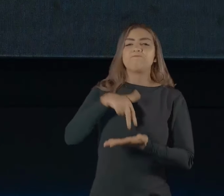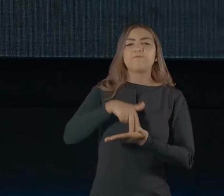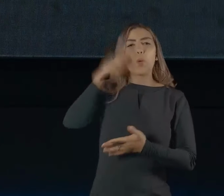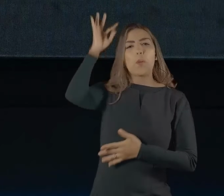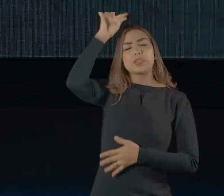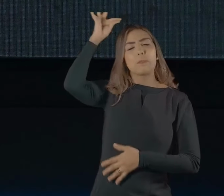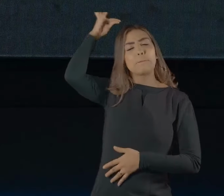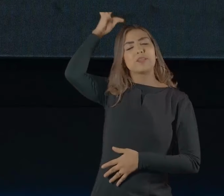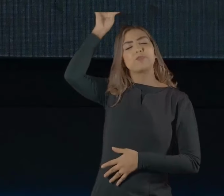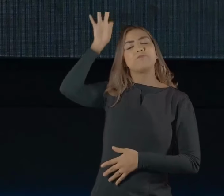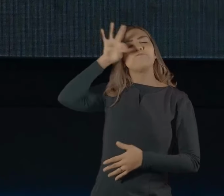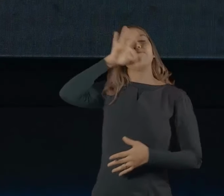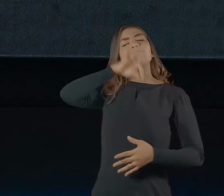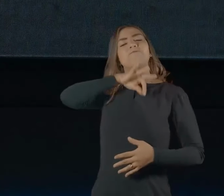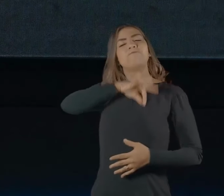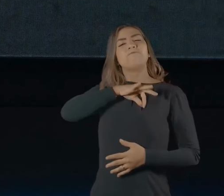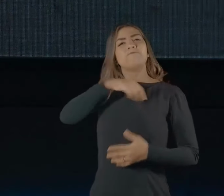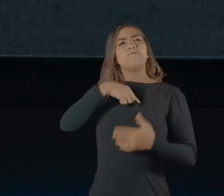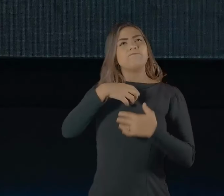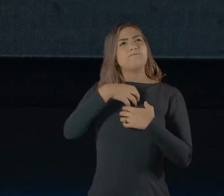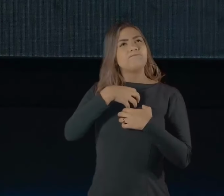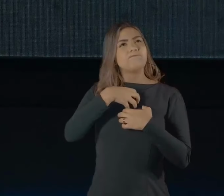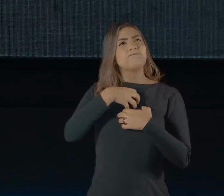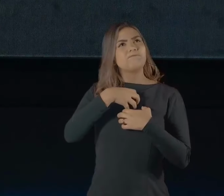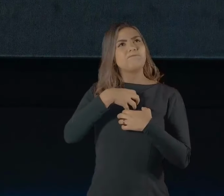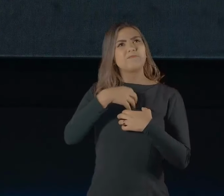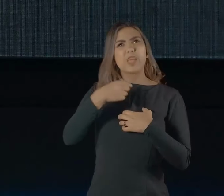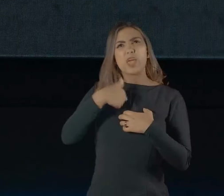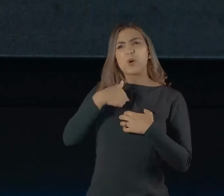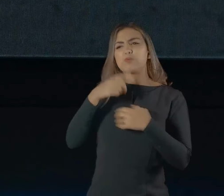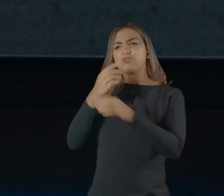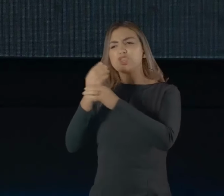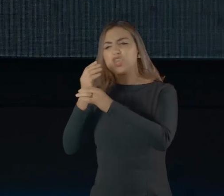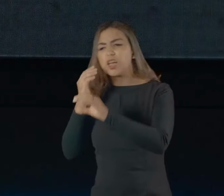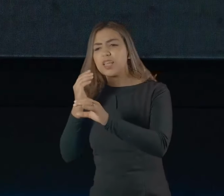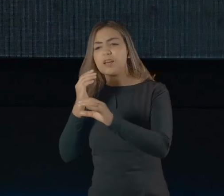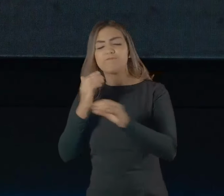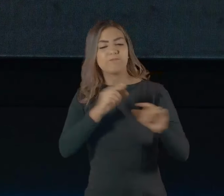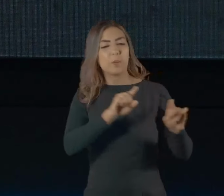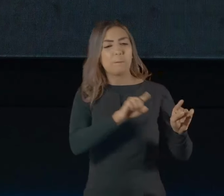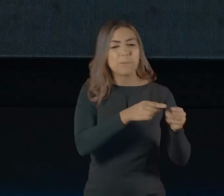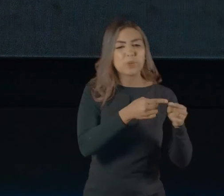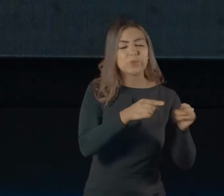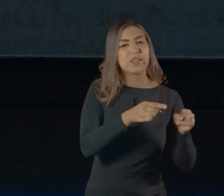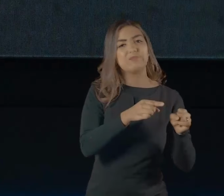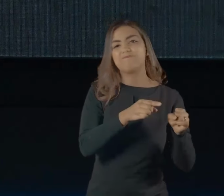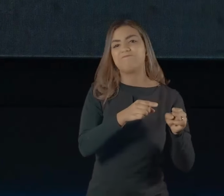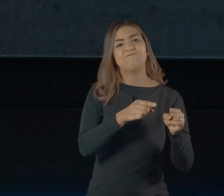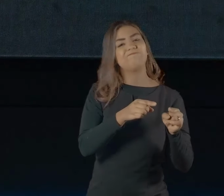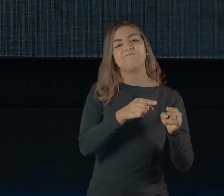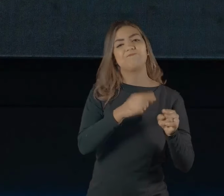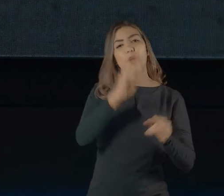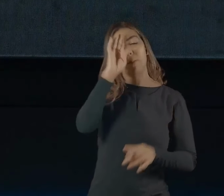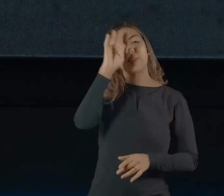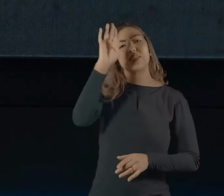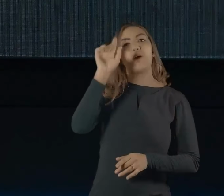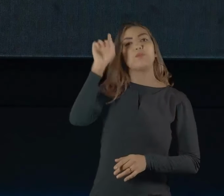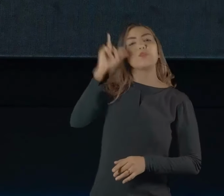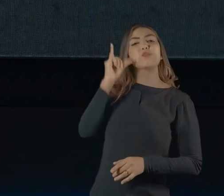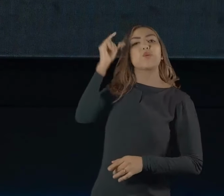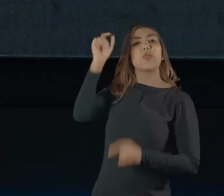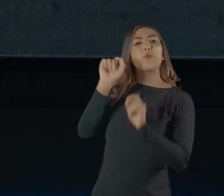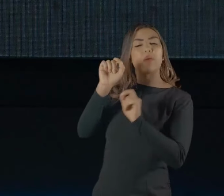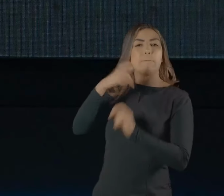nem para ser engenheiro e tampouco para viver da música, eu te chamei para ser um pastor, para pregar a minha